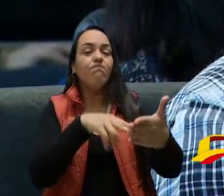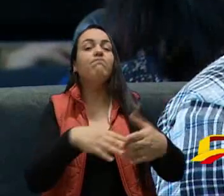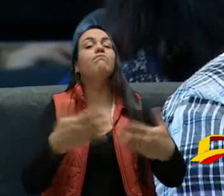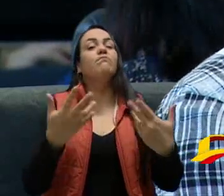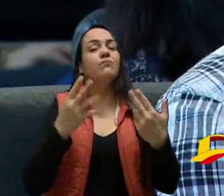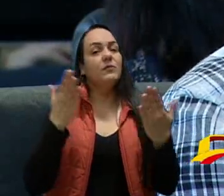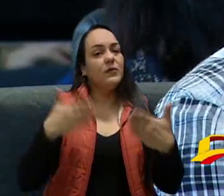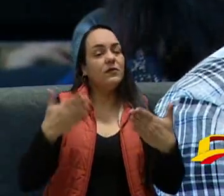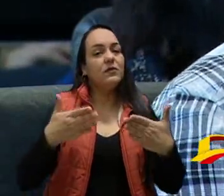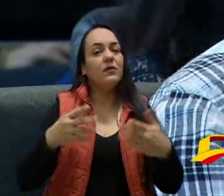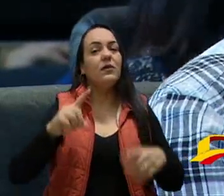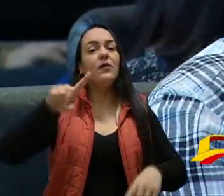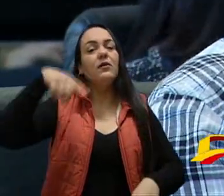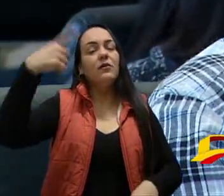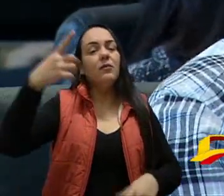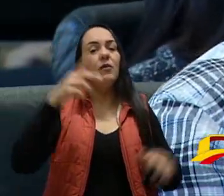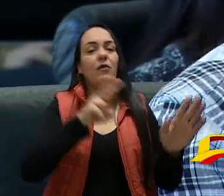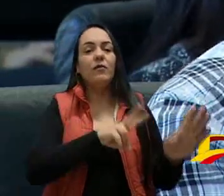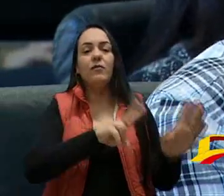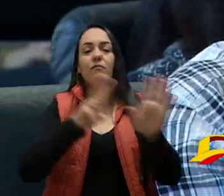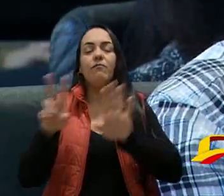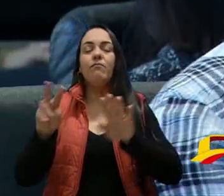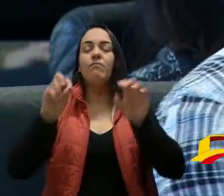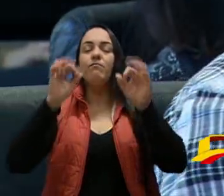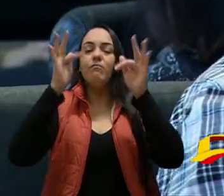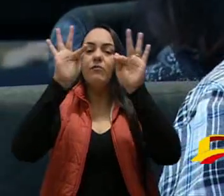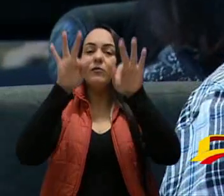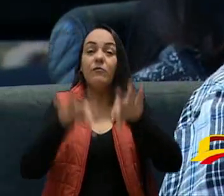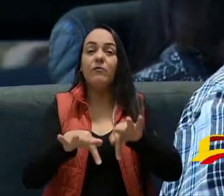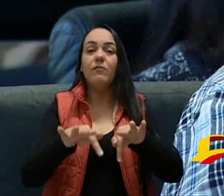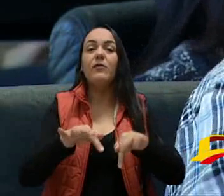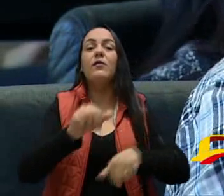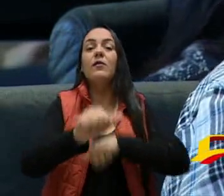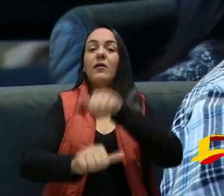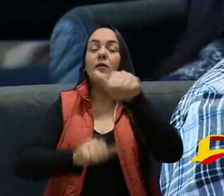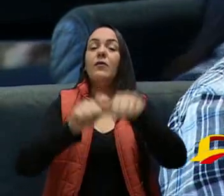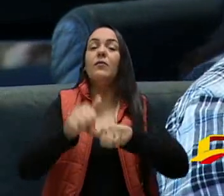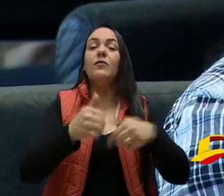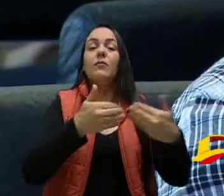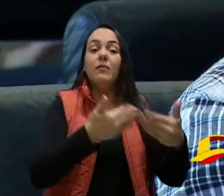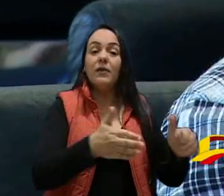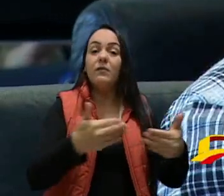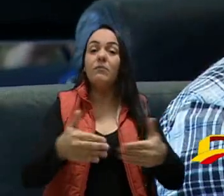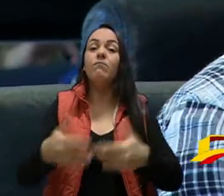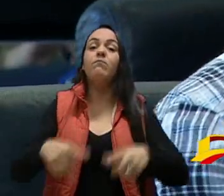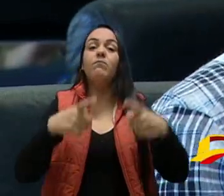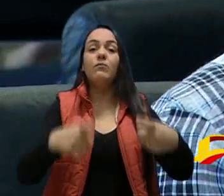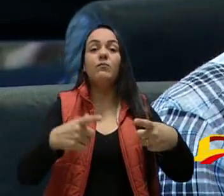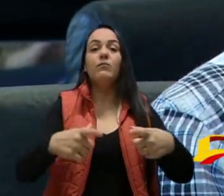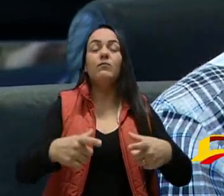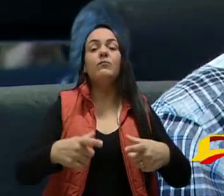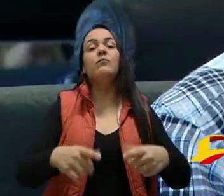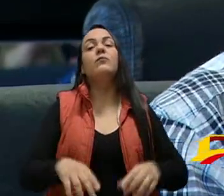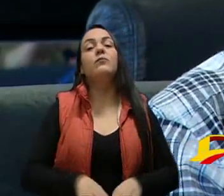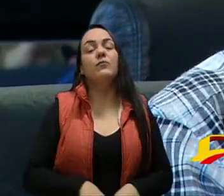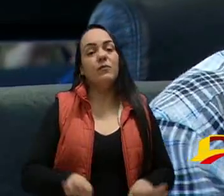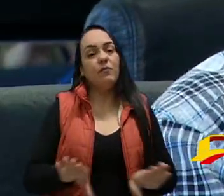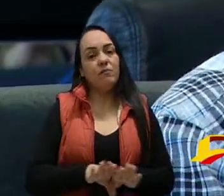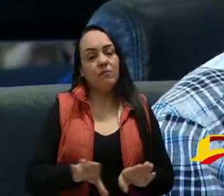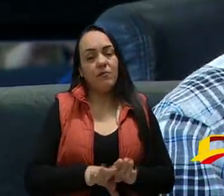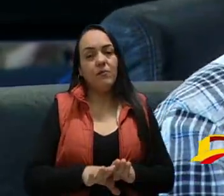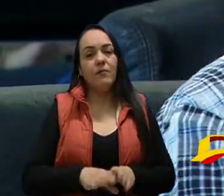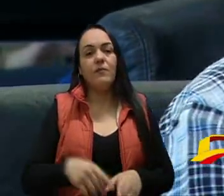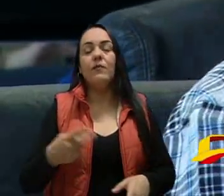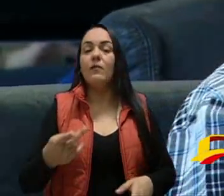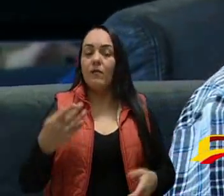dos casos depois já valia lá no fim da semana que vem se der me mudar de faixa ou não acho precipitado fazer isso agora era esse é o recado que eu